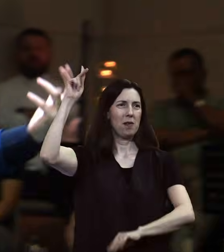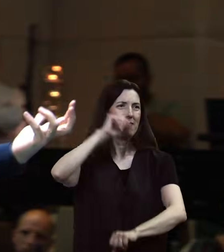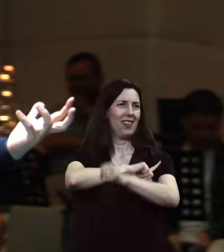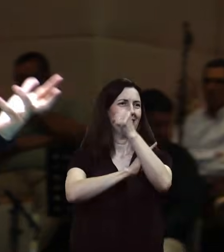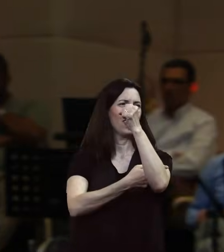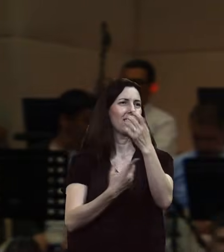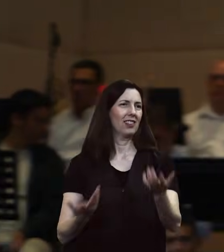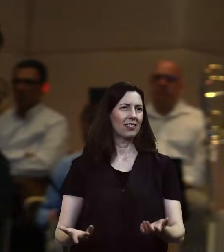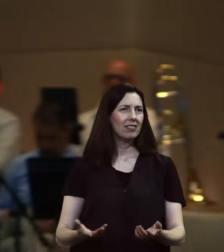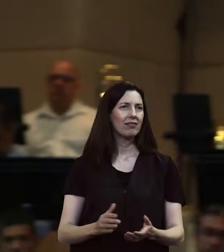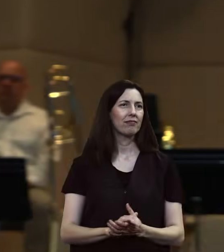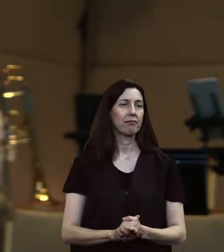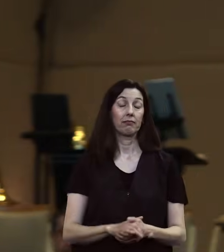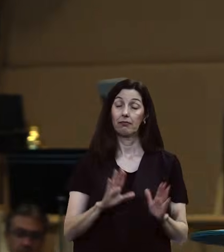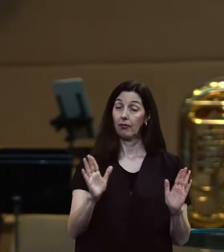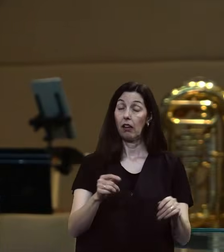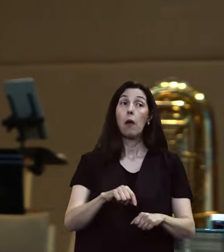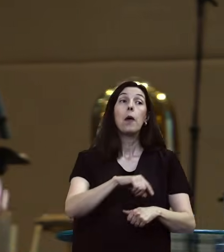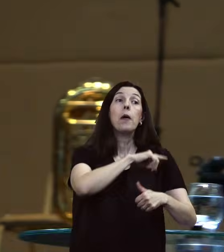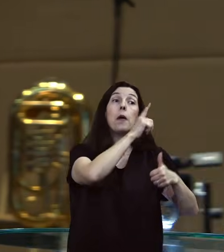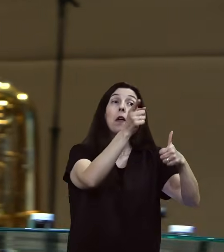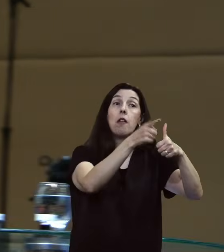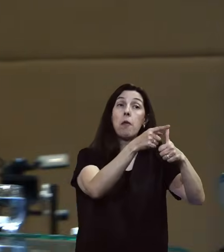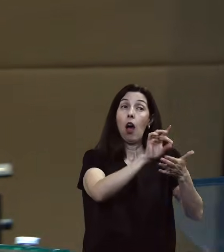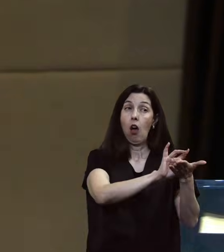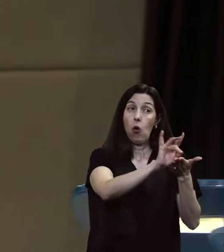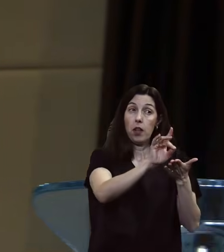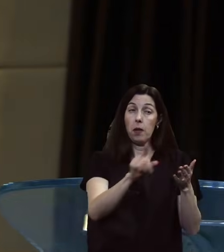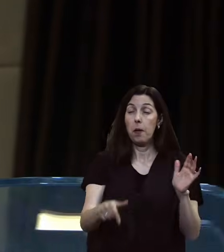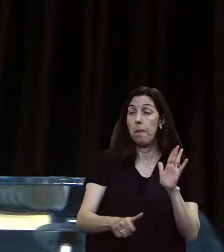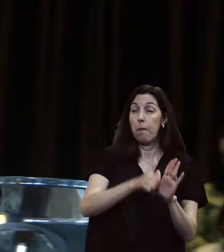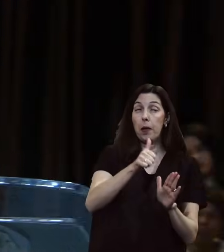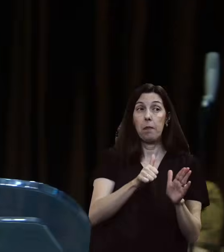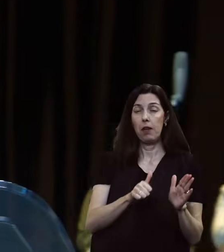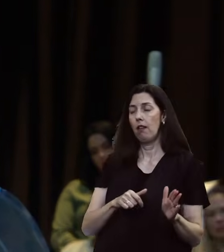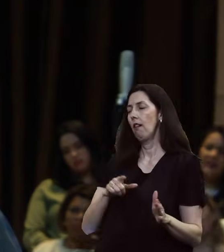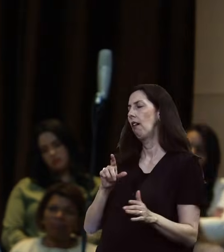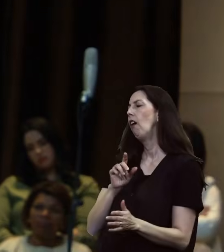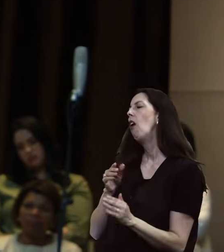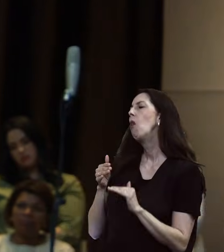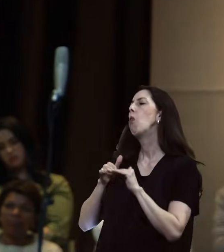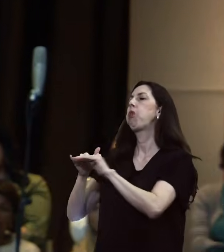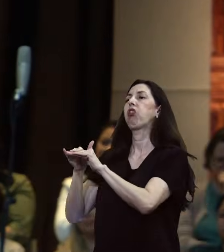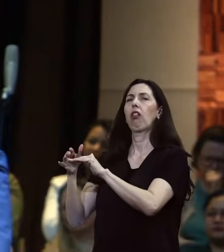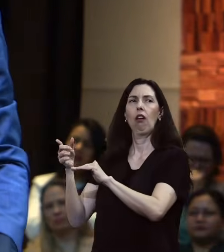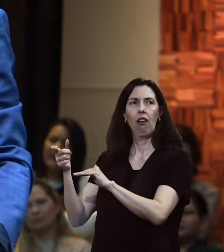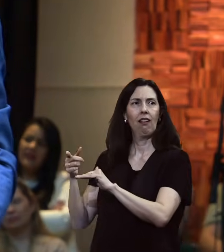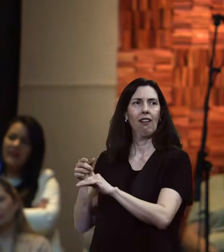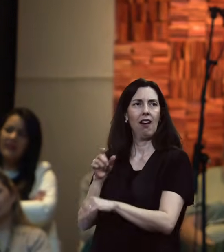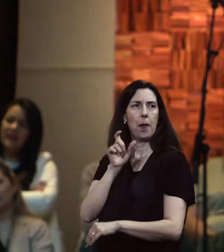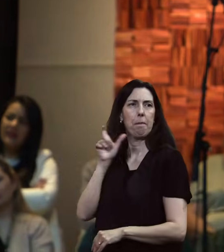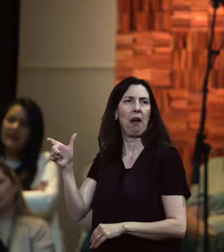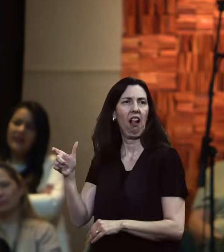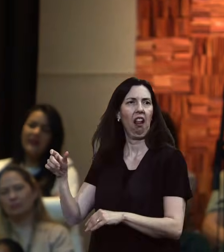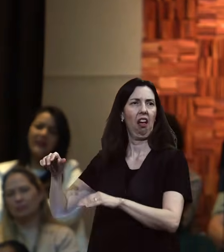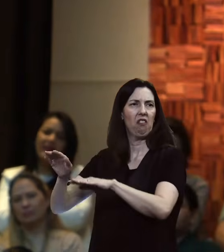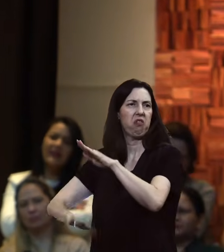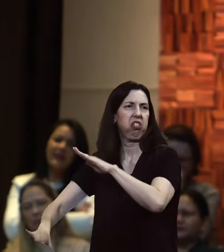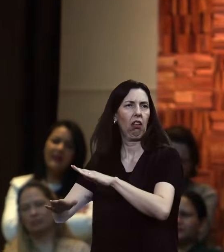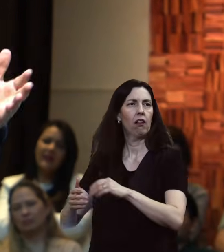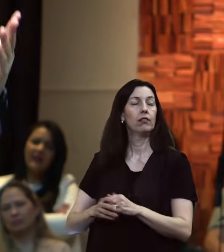usou apenas intimidação para tentar frear o propósito de Deus na vida de José. Ele